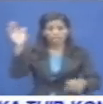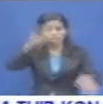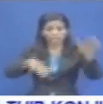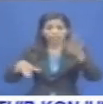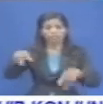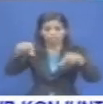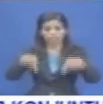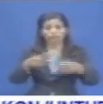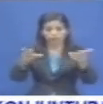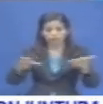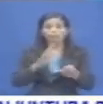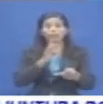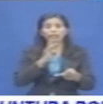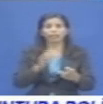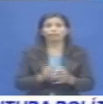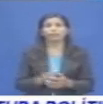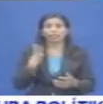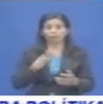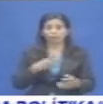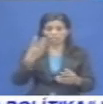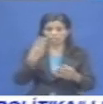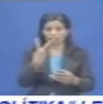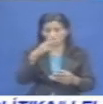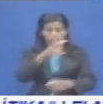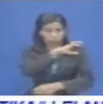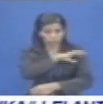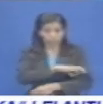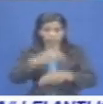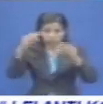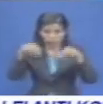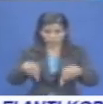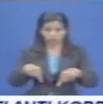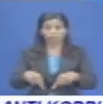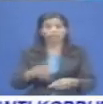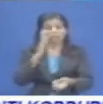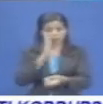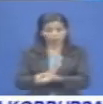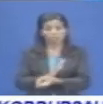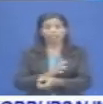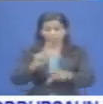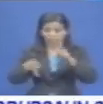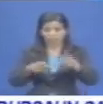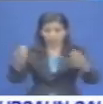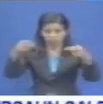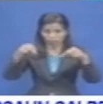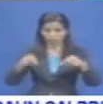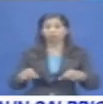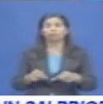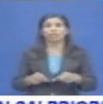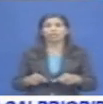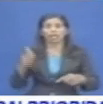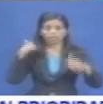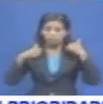sei tau o sera aturan ke makas lu bai dane para tune para prevene e masira tu sa mai hene hodi aktividade